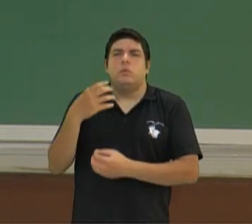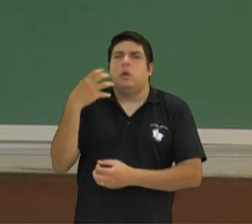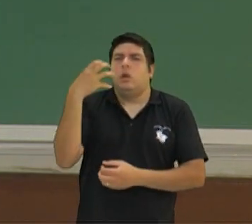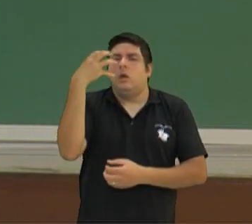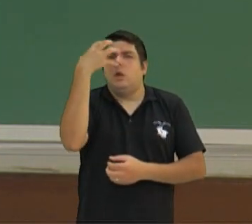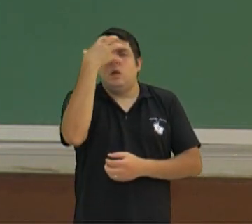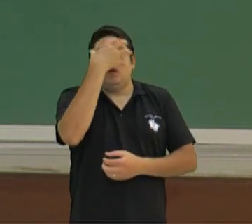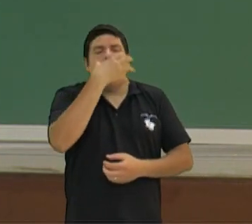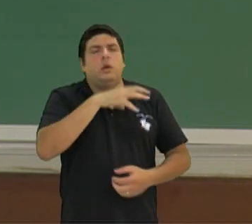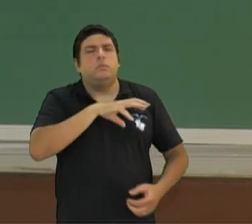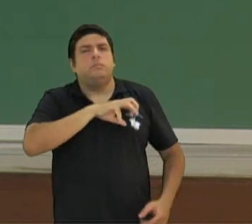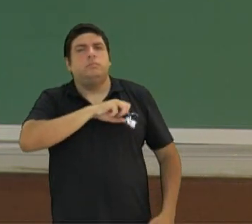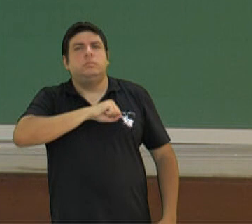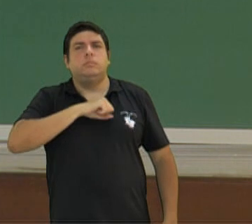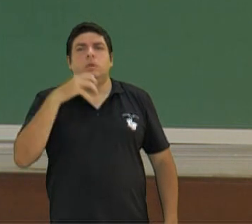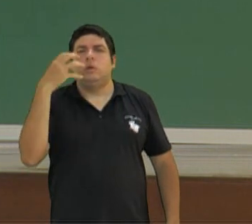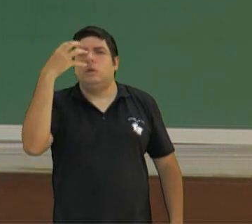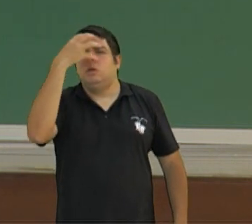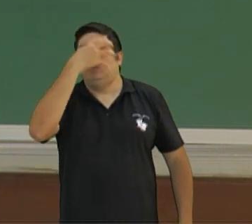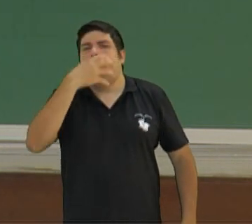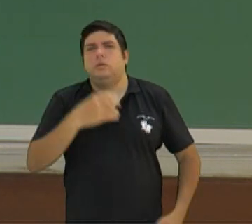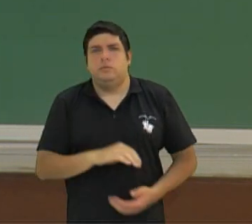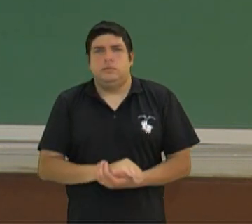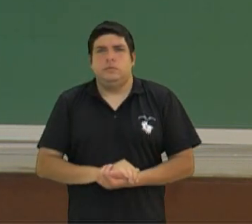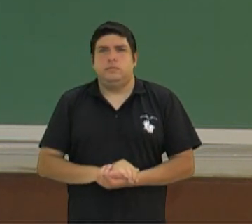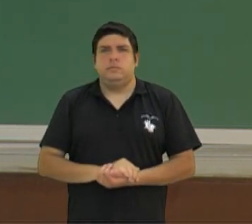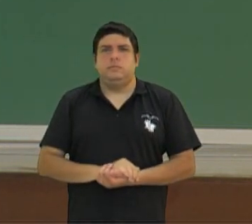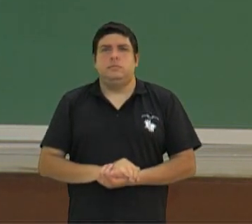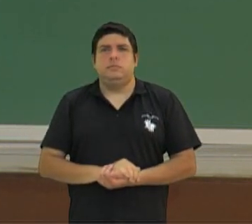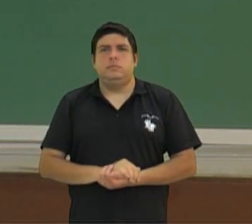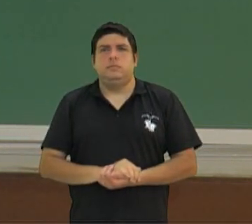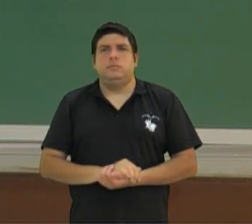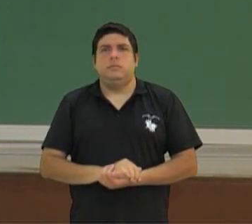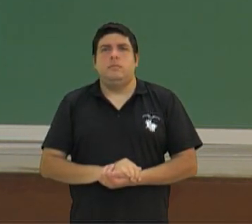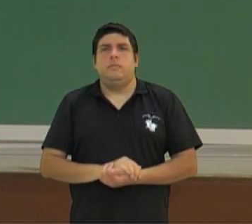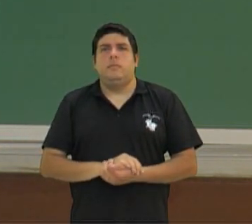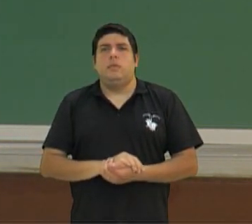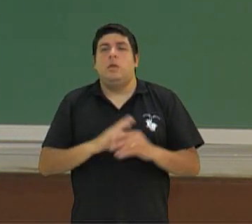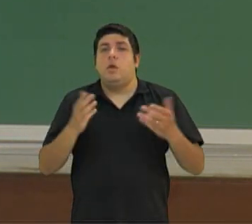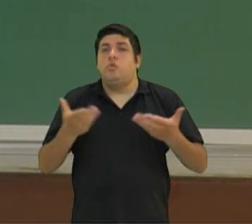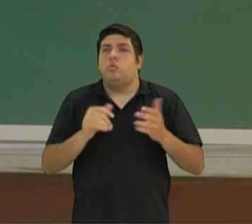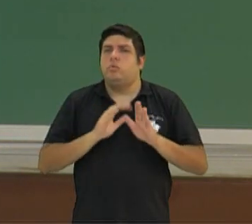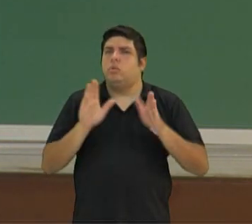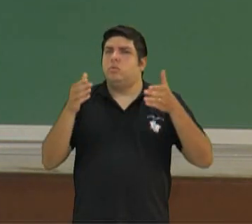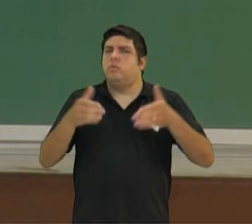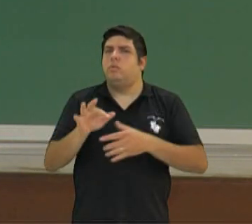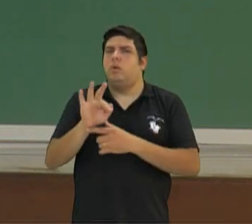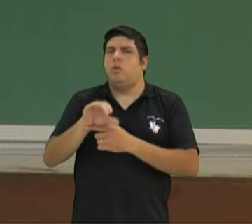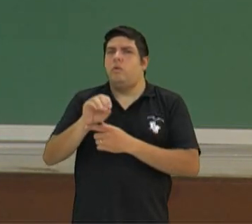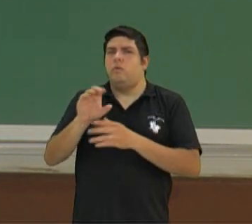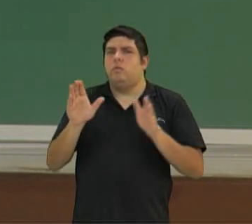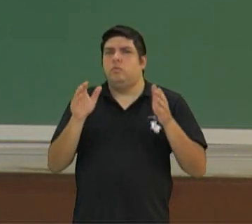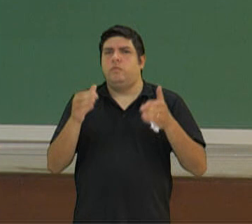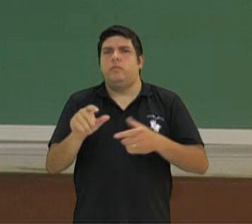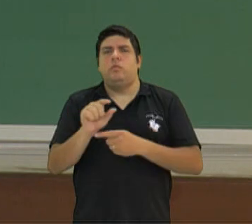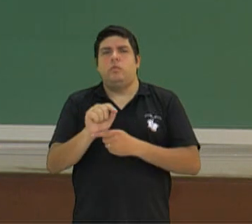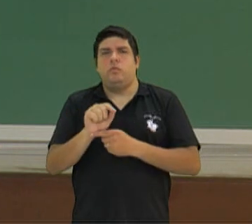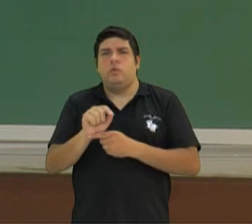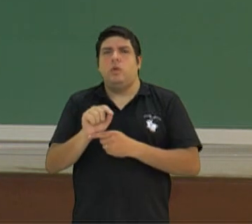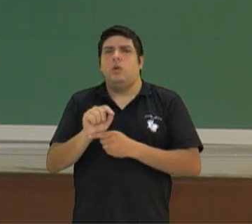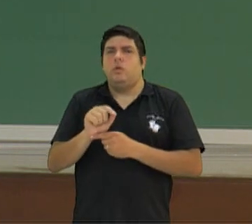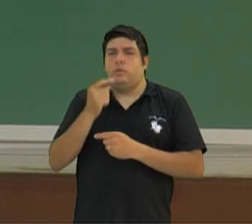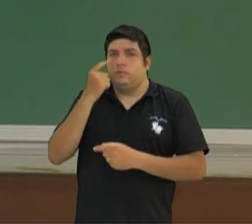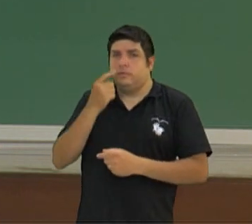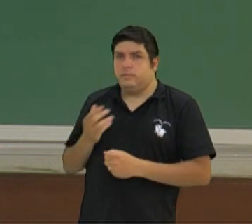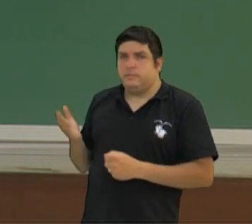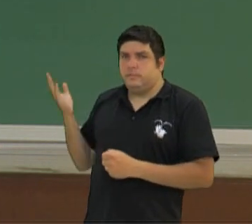você começar a amar alguém, ok? E daí, o nosso foco estará justamente no Valentine's Day, na aula